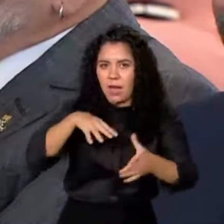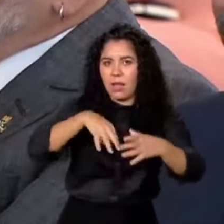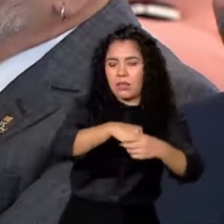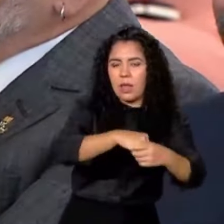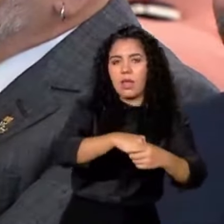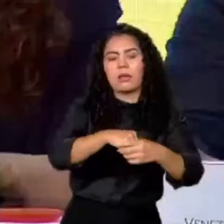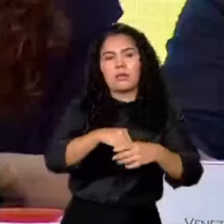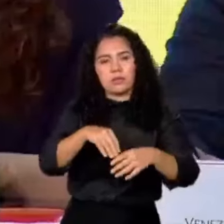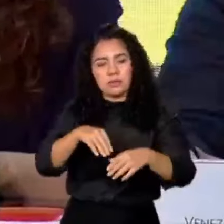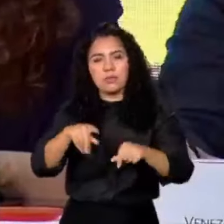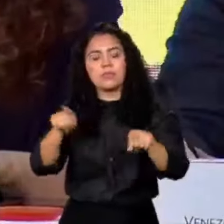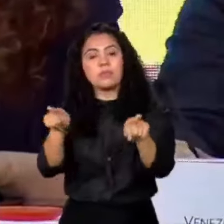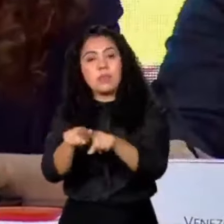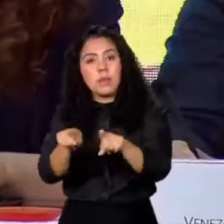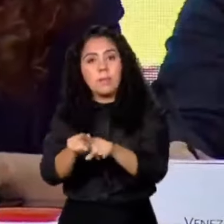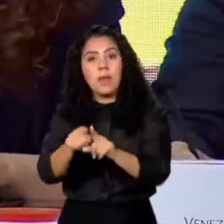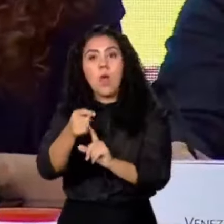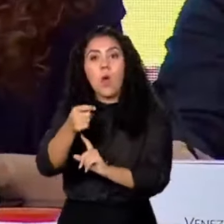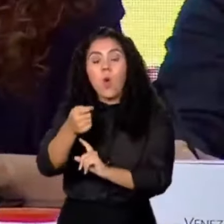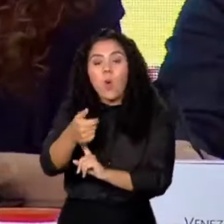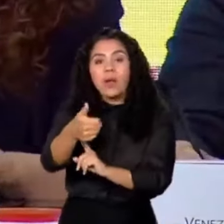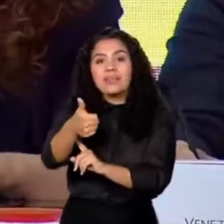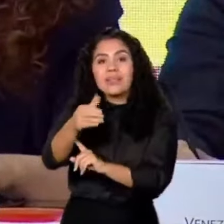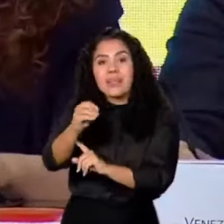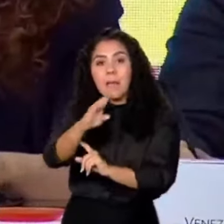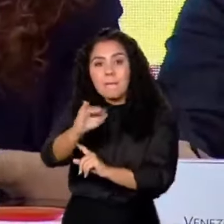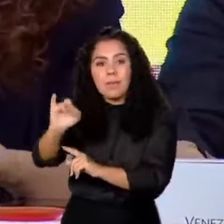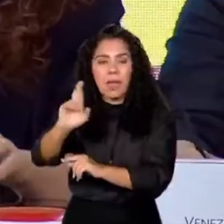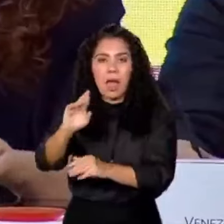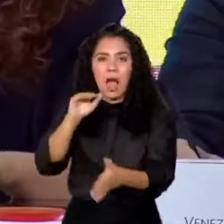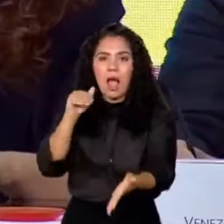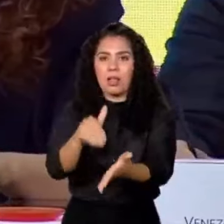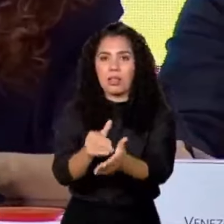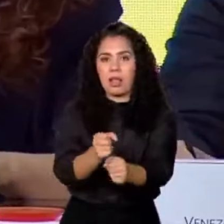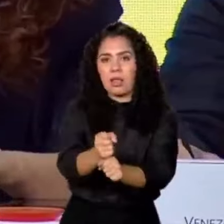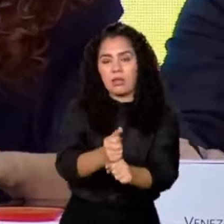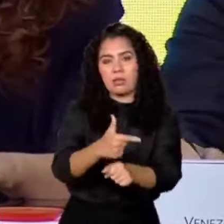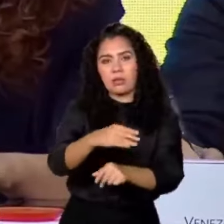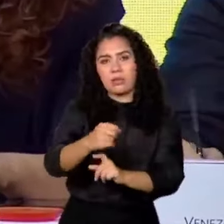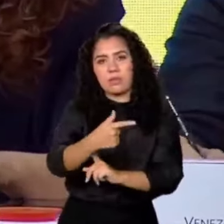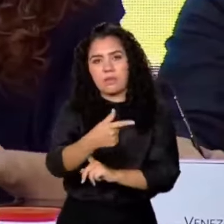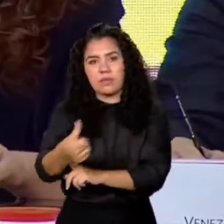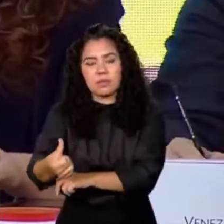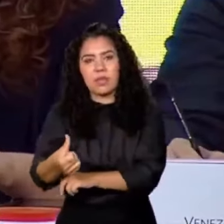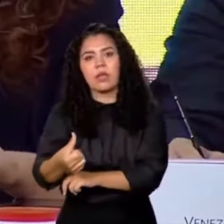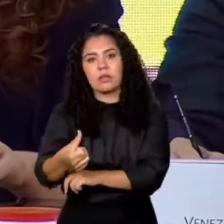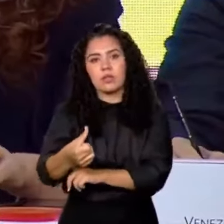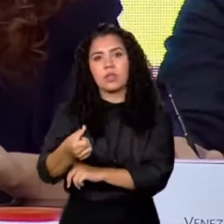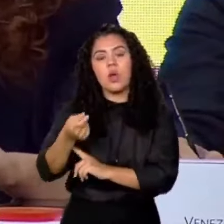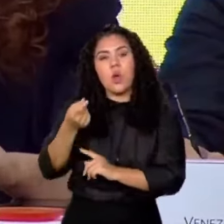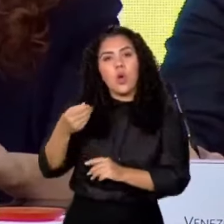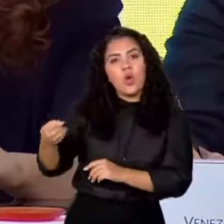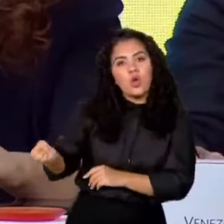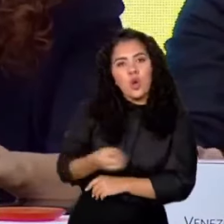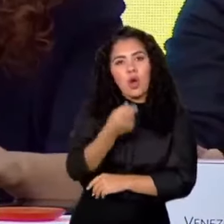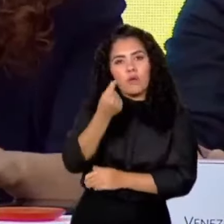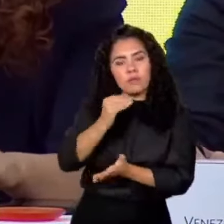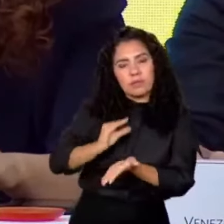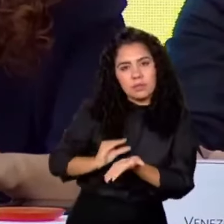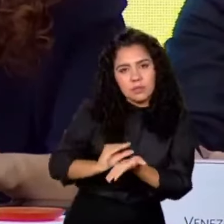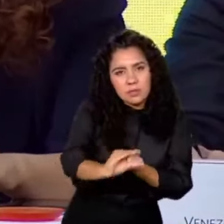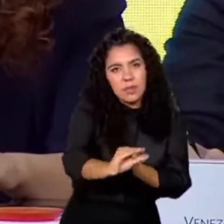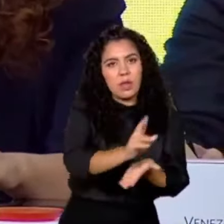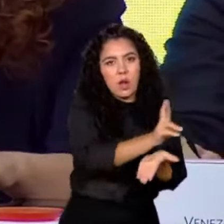das Universidades, quase 10 bilhões até 2026 de investimentos novos nas universidades e institutos federais